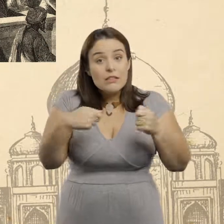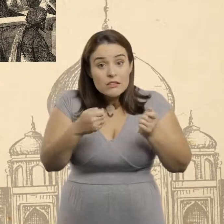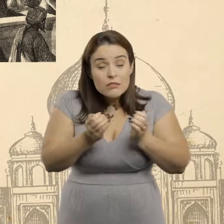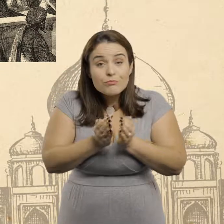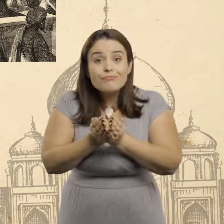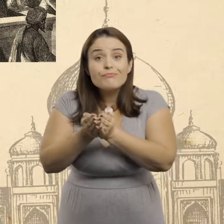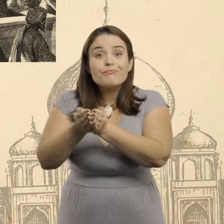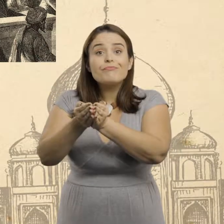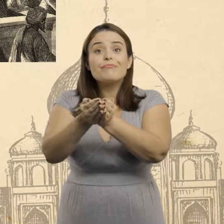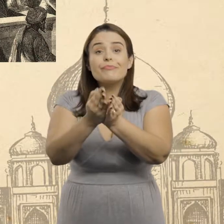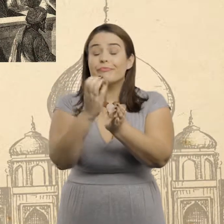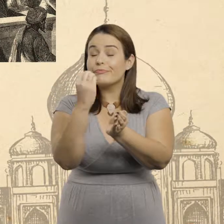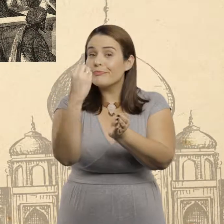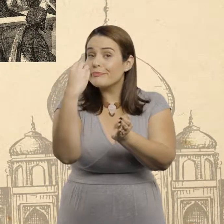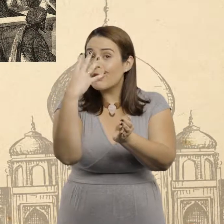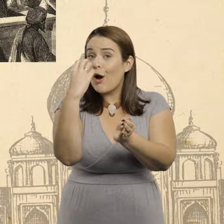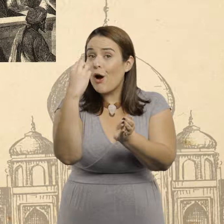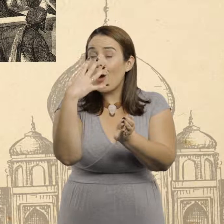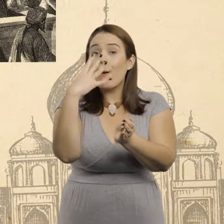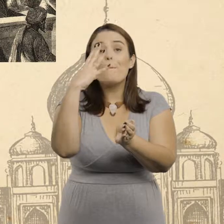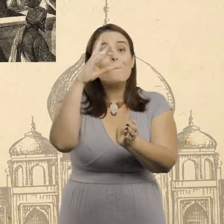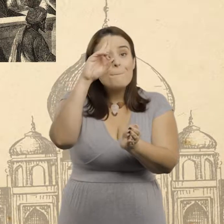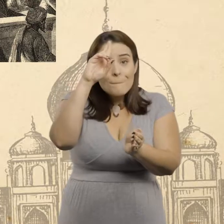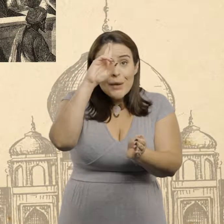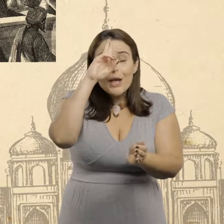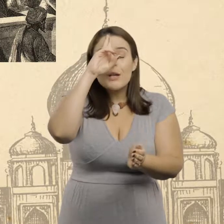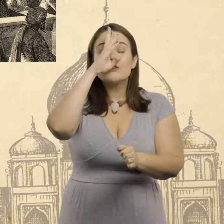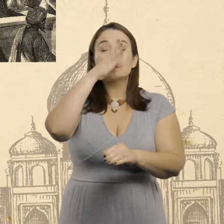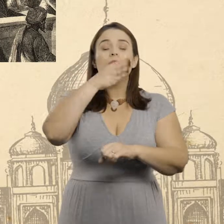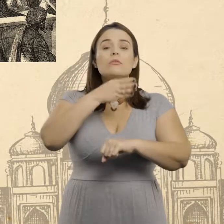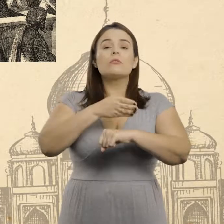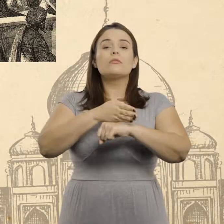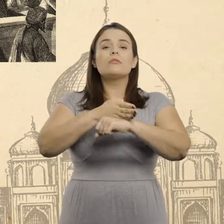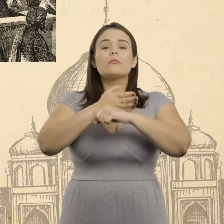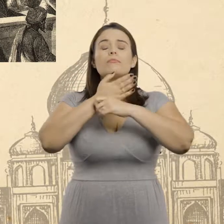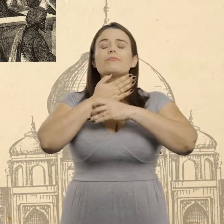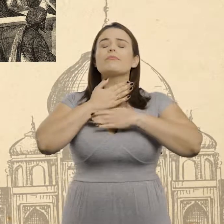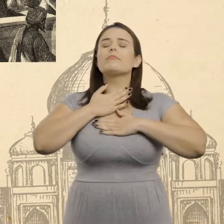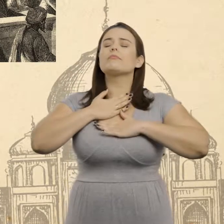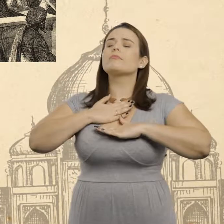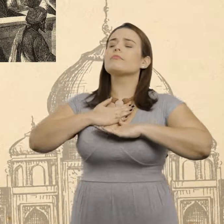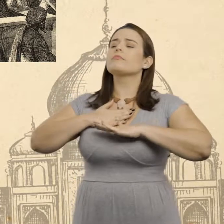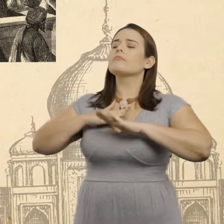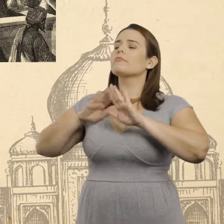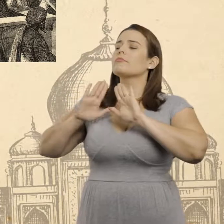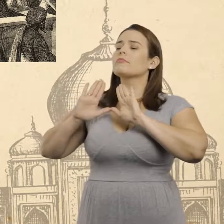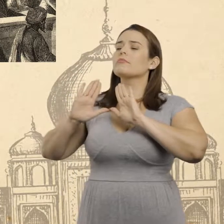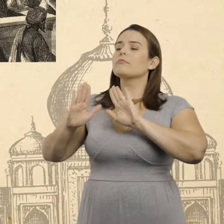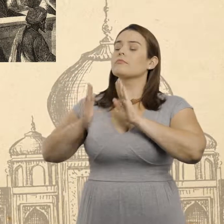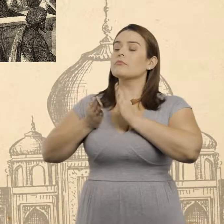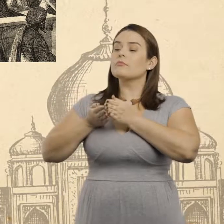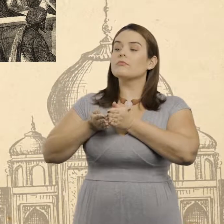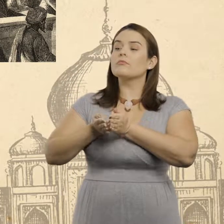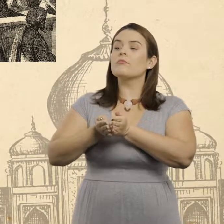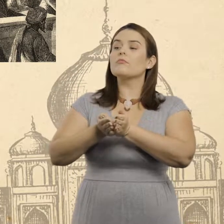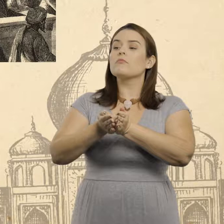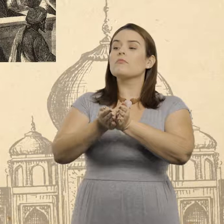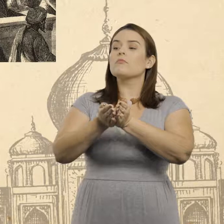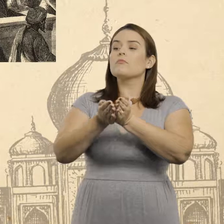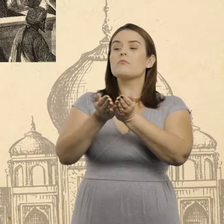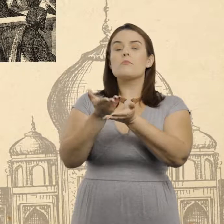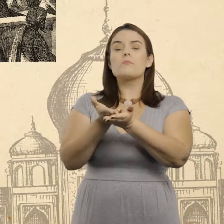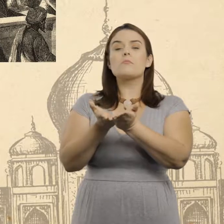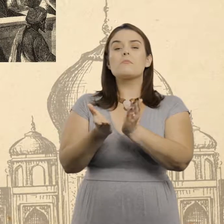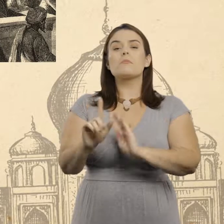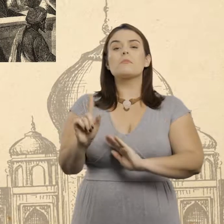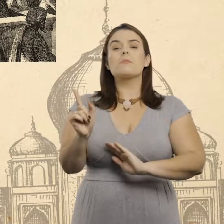pegar o navio para Hong Kong ao meio-dia. O Sr. Fogg disse muito calmamente que eles não iriam perder o navio. Durante